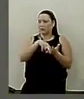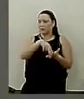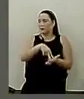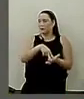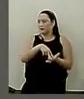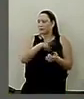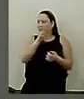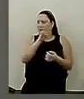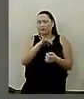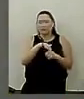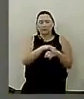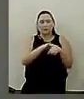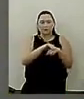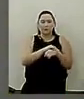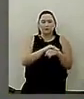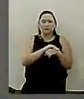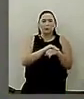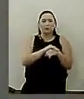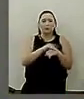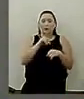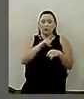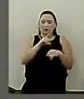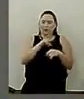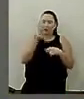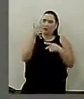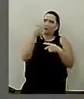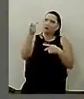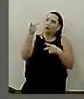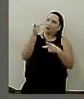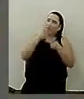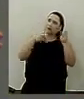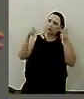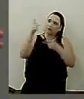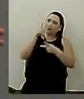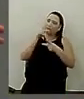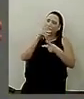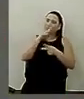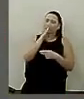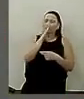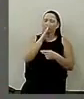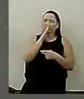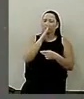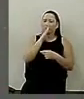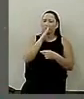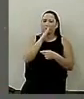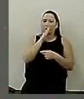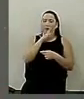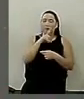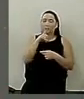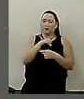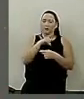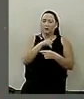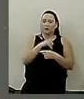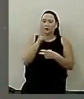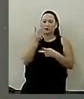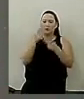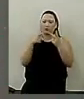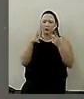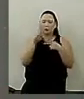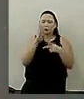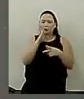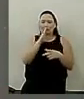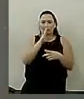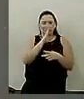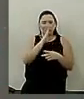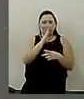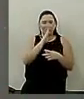ele conversa com a tempestade e ele diz: acalma, emudece. E ela fica parecendo um espelho